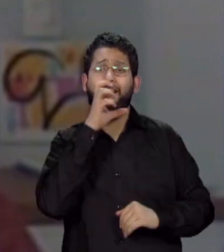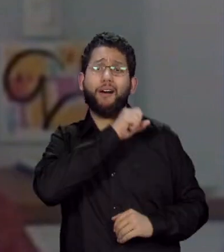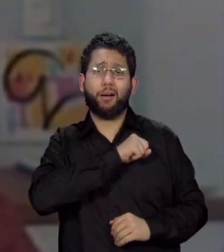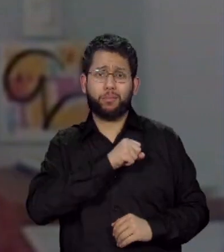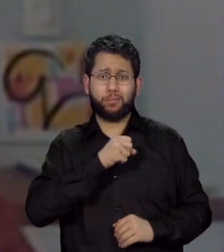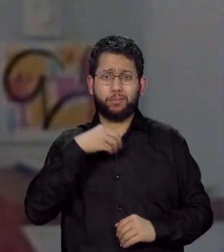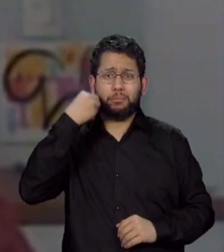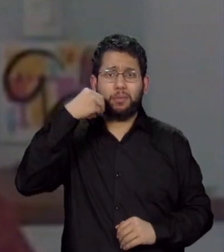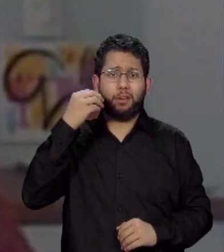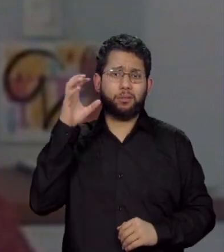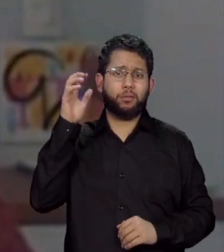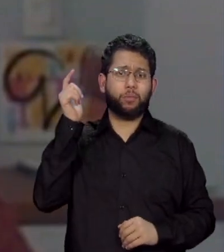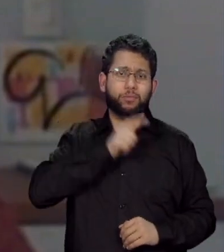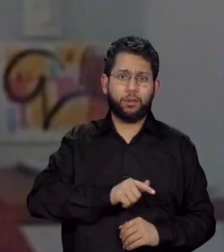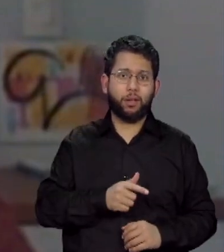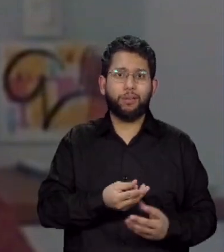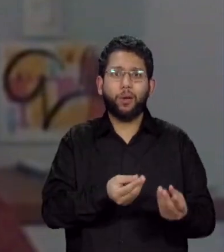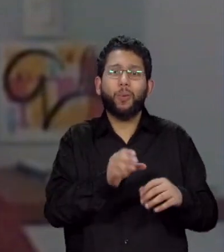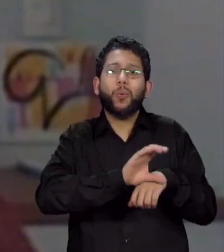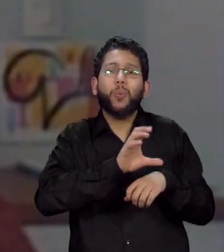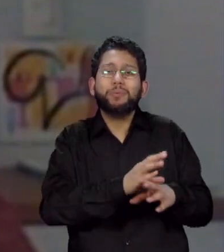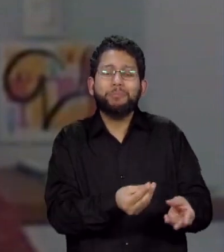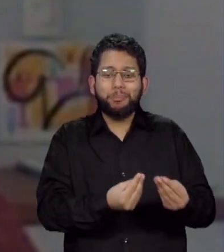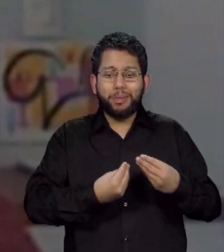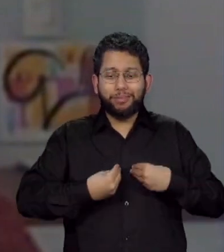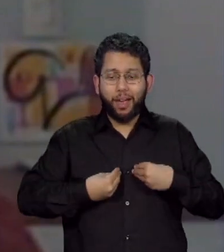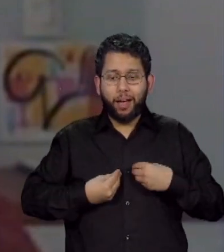assim, né? Que te oferecem